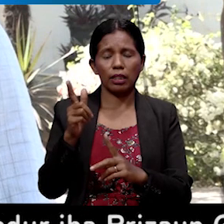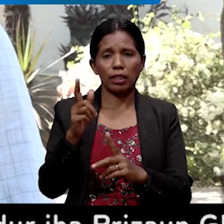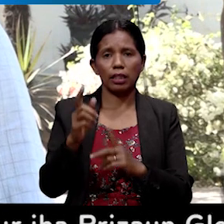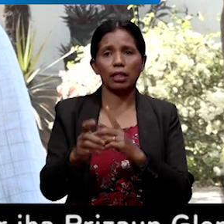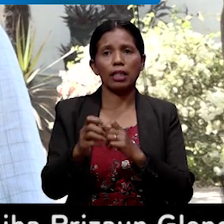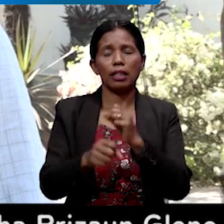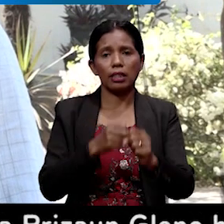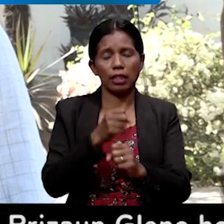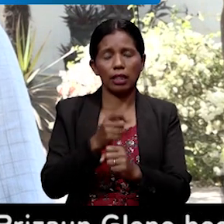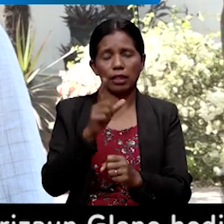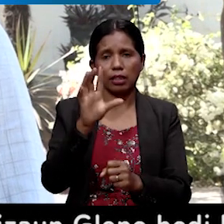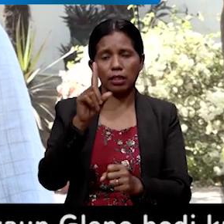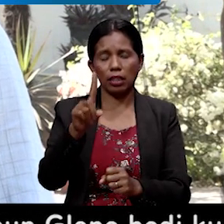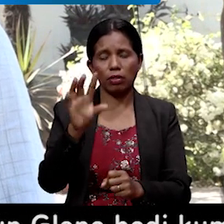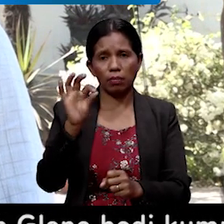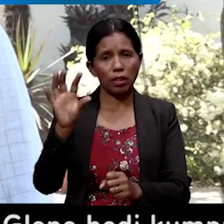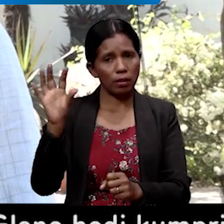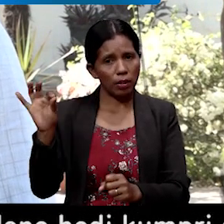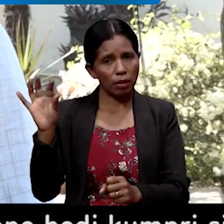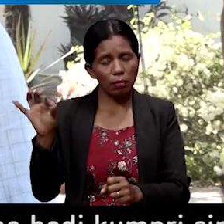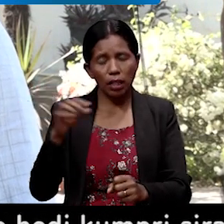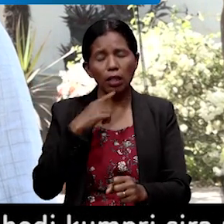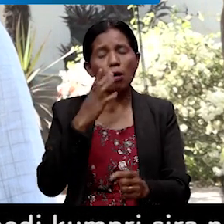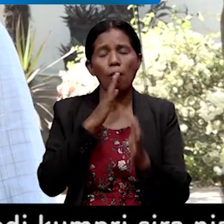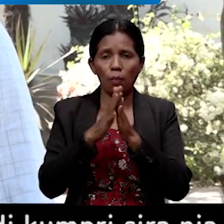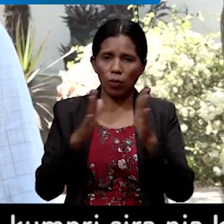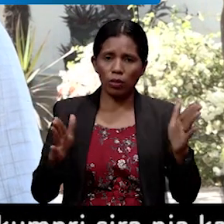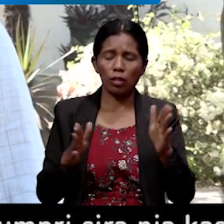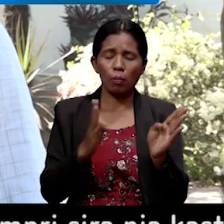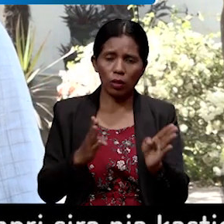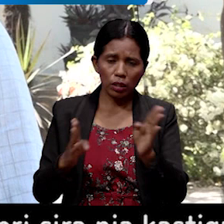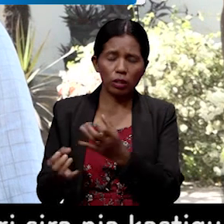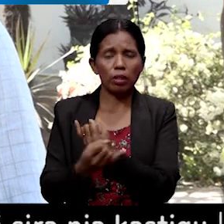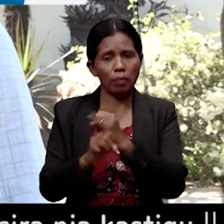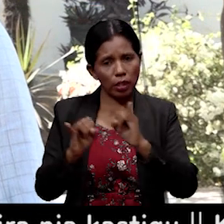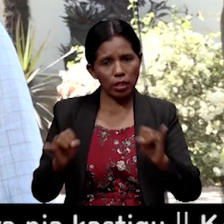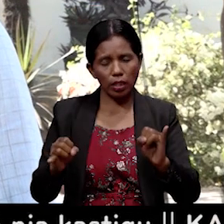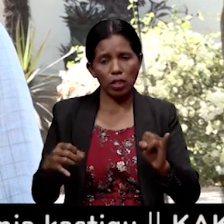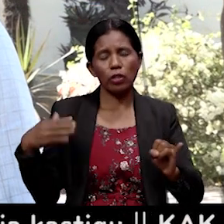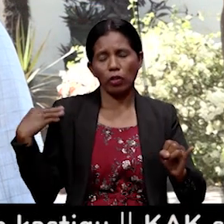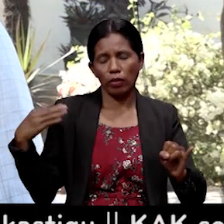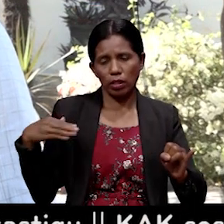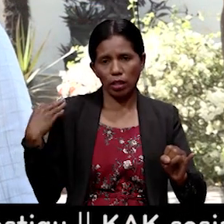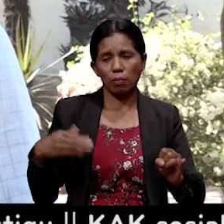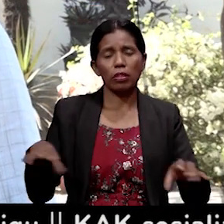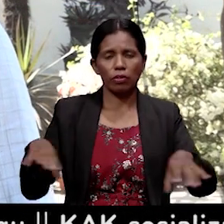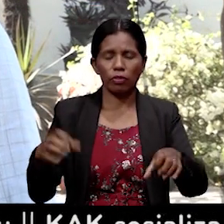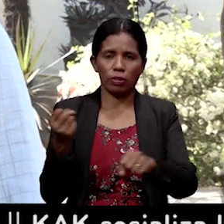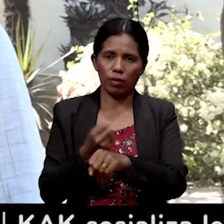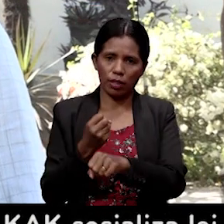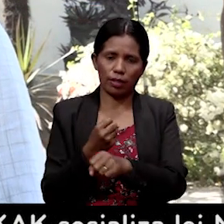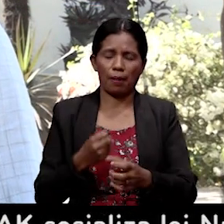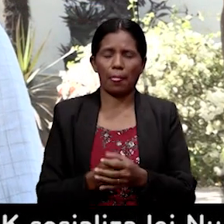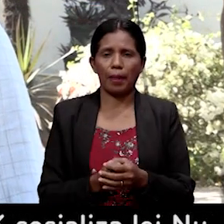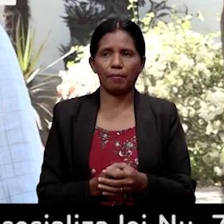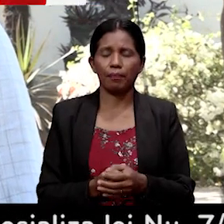teves. E ia processo o Kurasikani a mos, papel Funsa e Nian, bot teves.